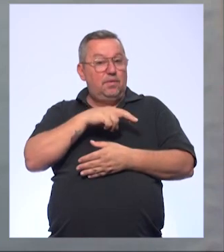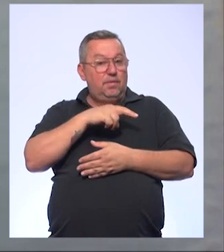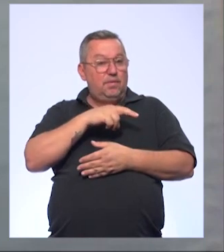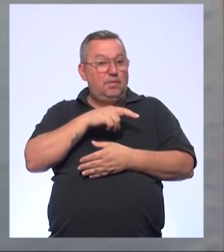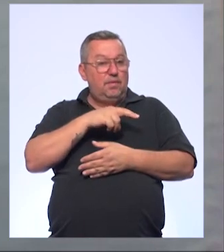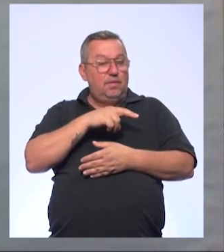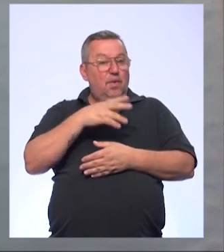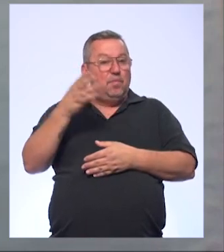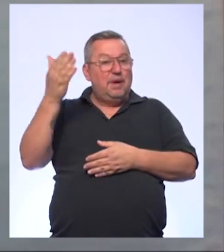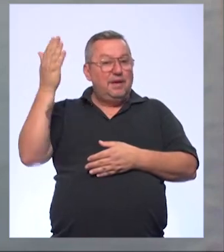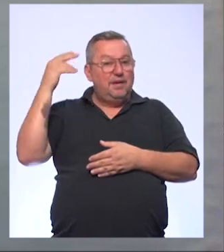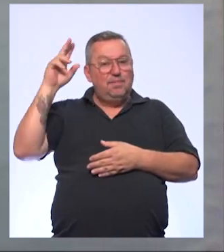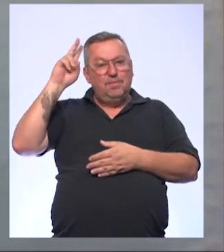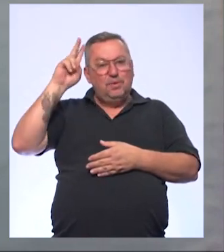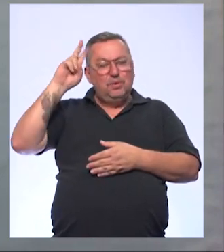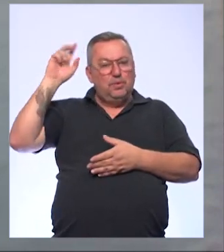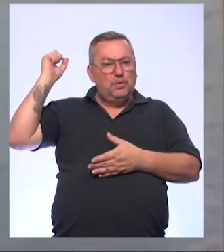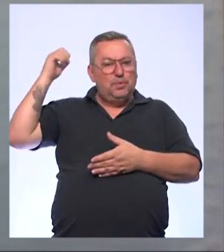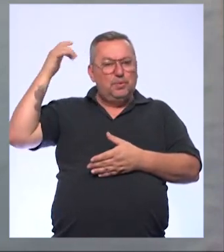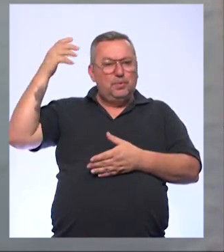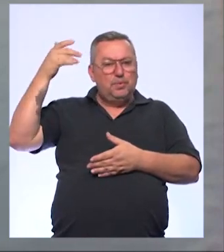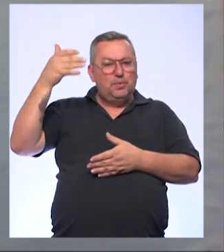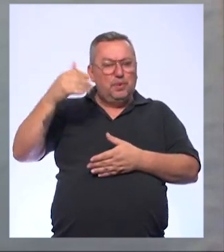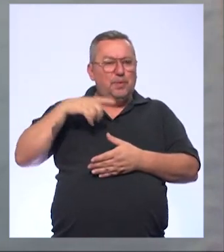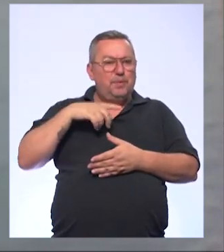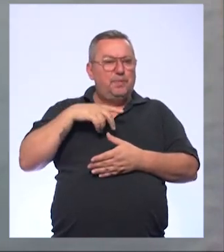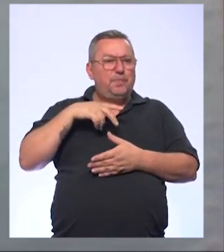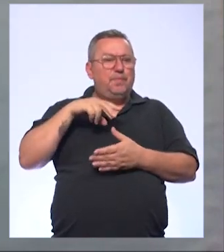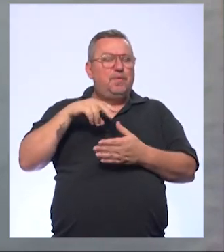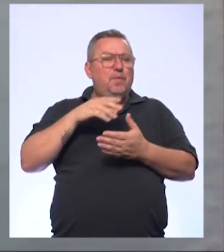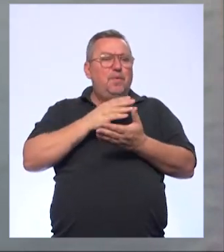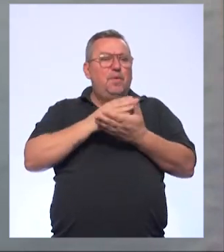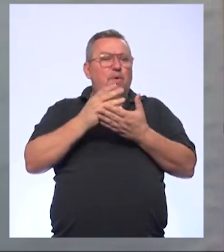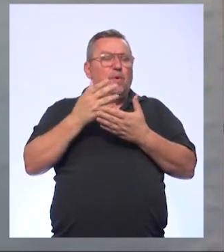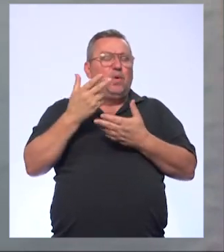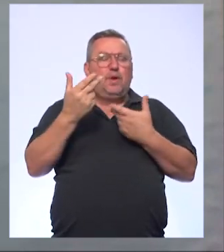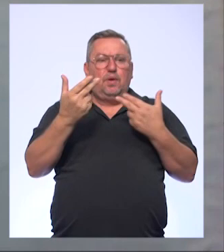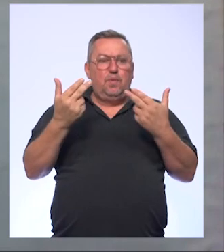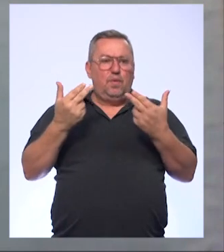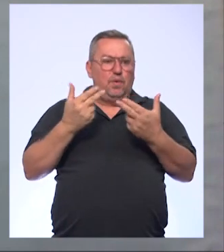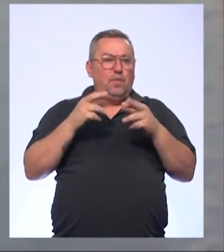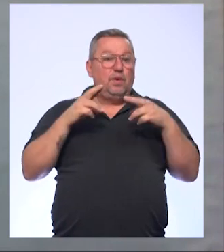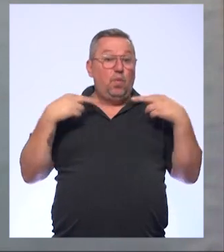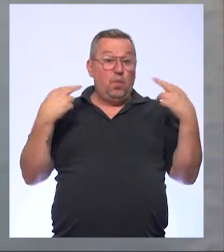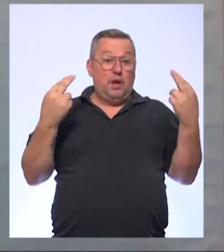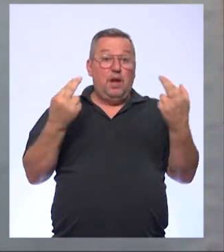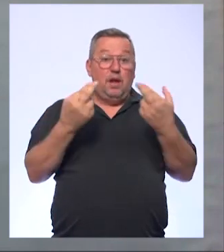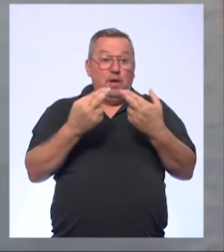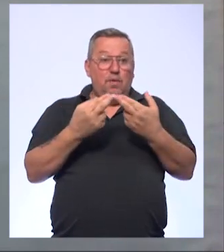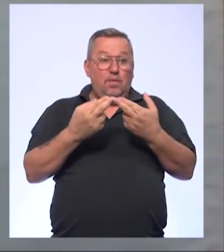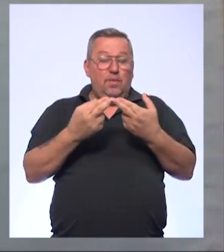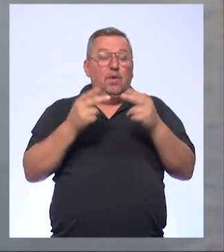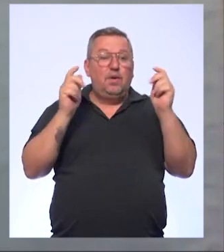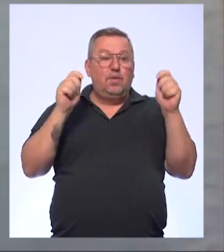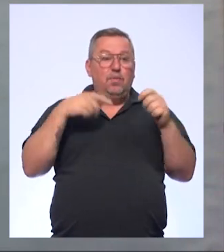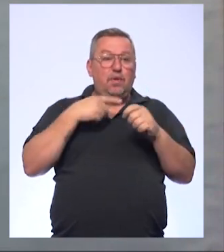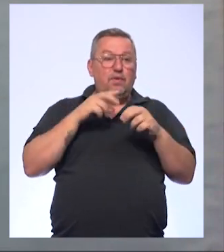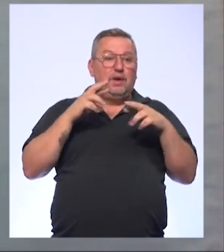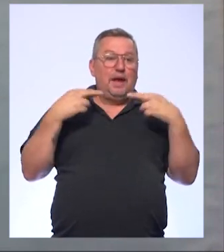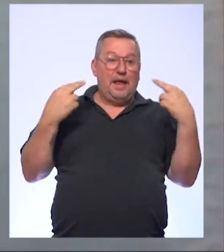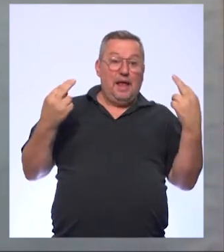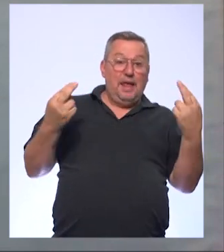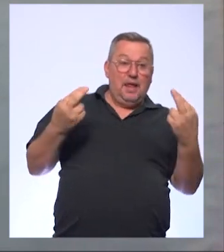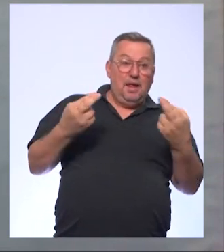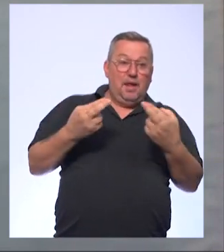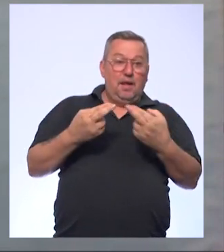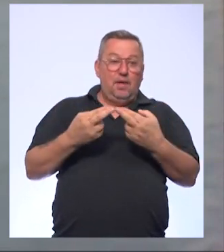passado histórico de todas essas pessoas do reino tem um princípio comum, um começo comum. Então eu posso ter reinos, eu